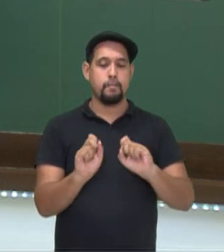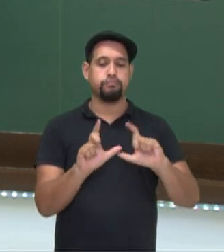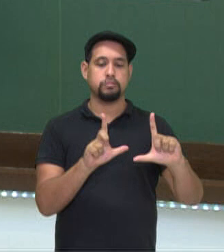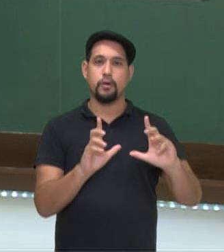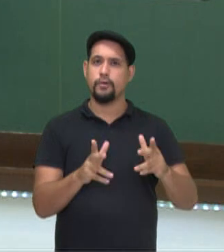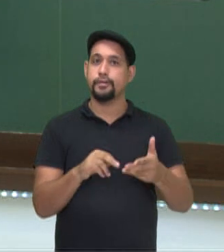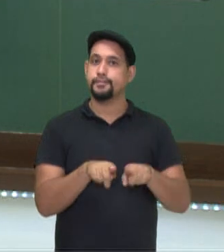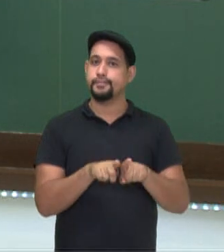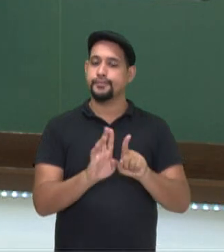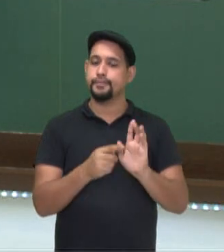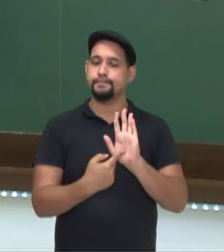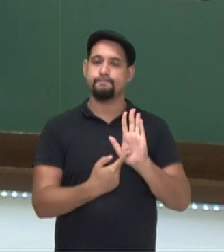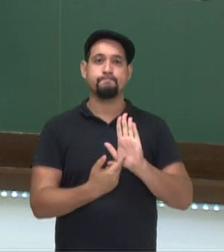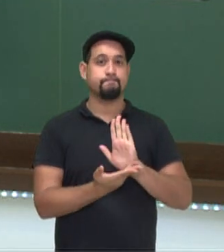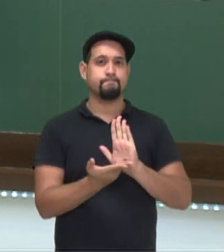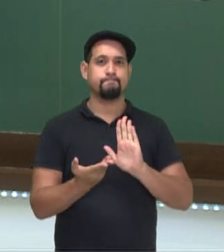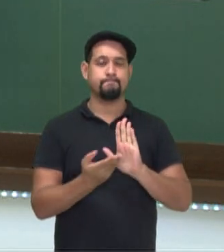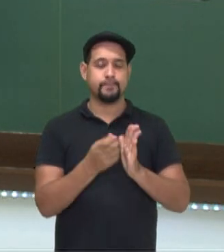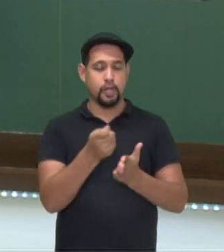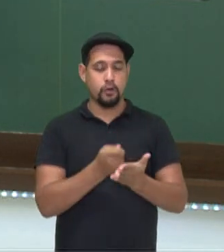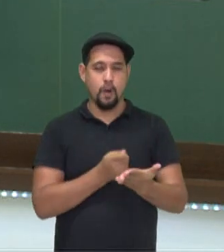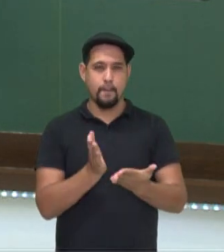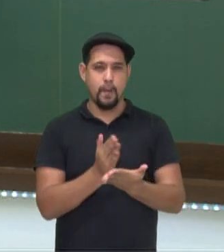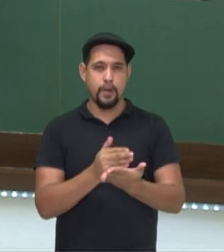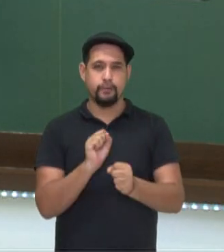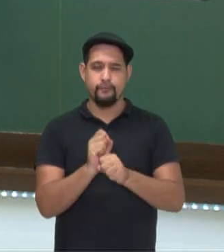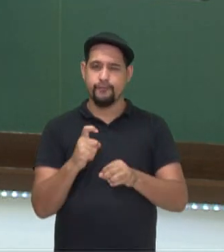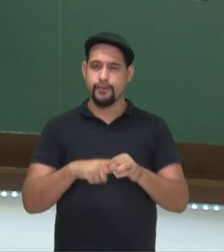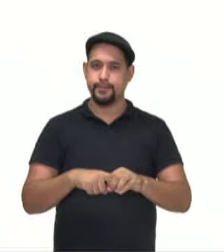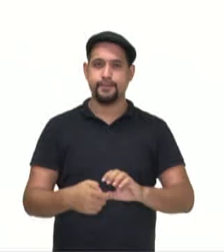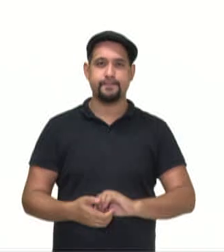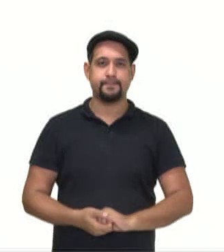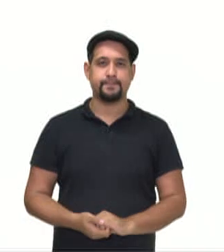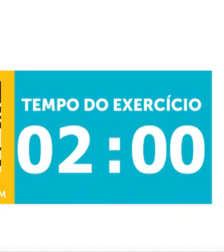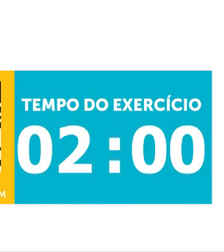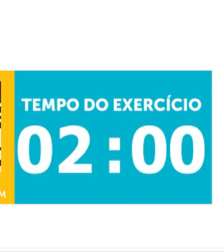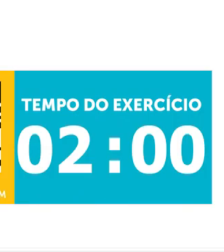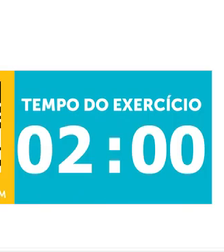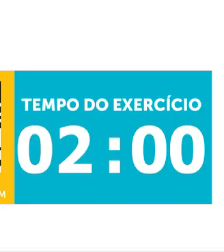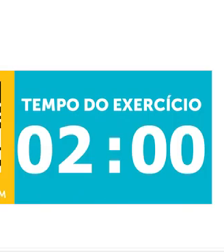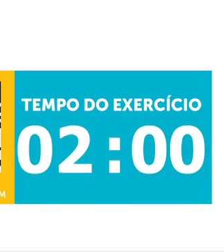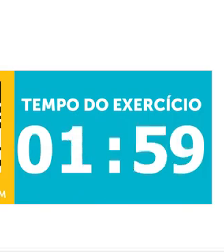tela agora, que vai aparecer para você. Anota tudo no seu caderno e a gente já volta.